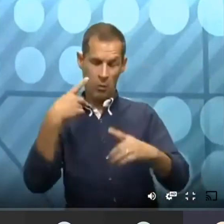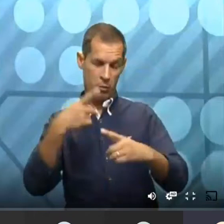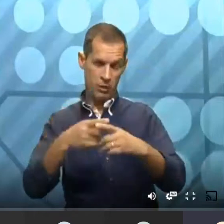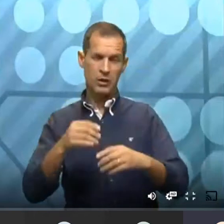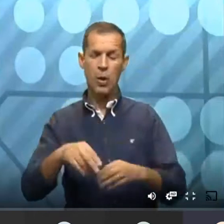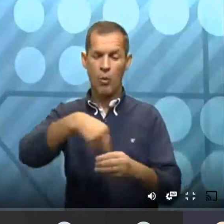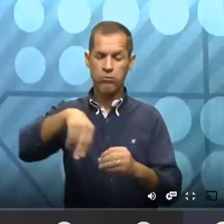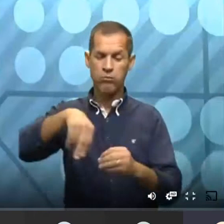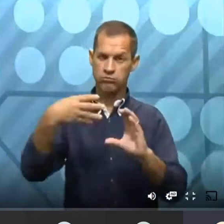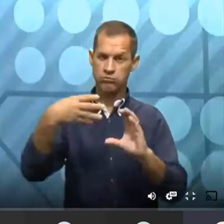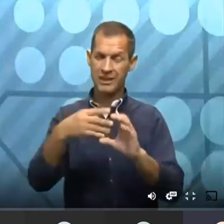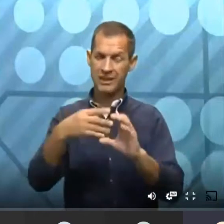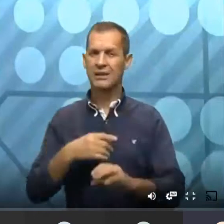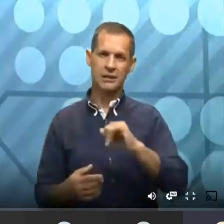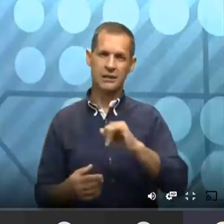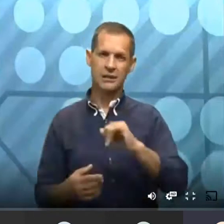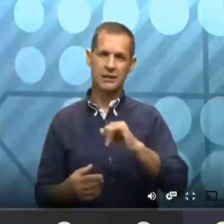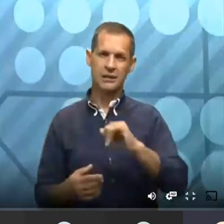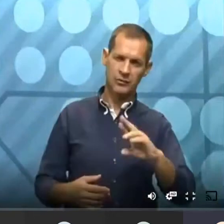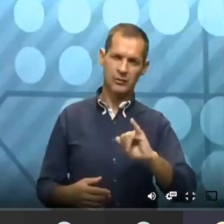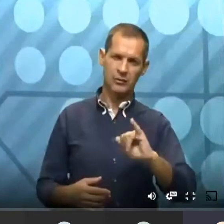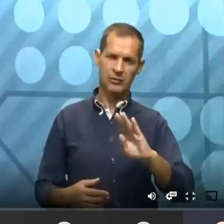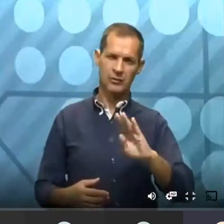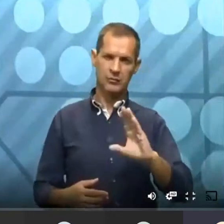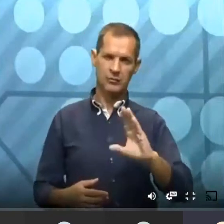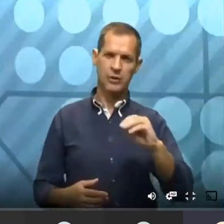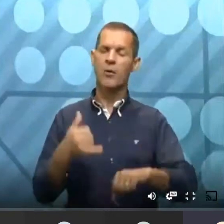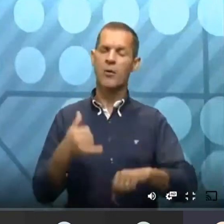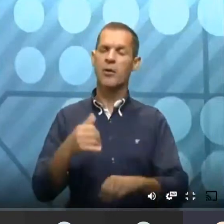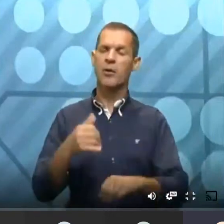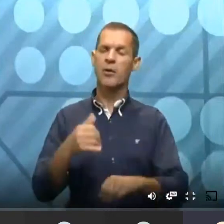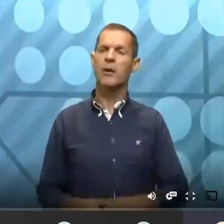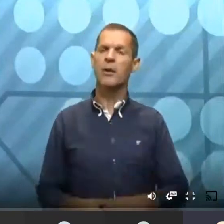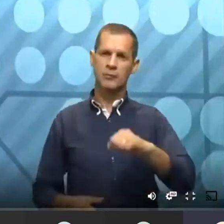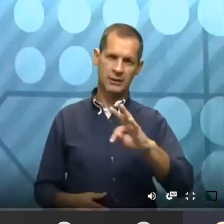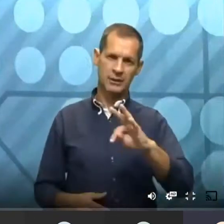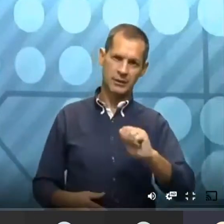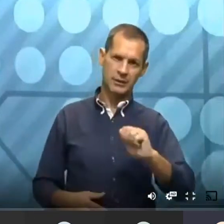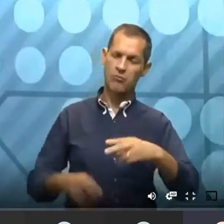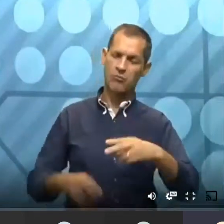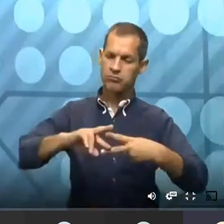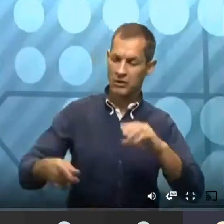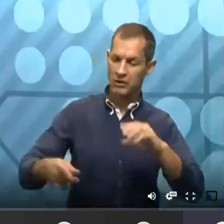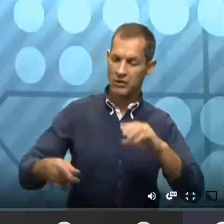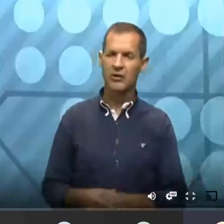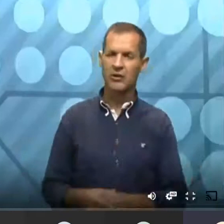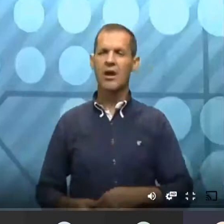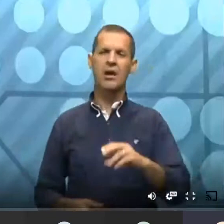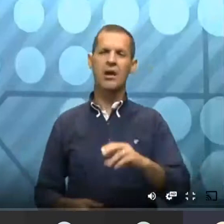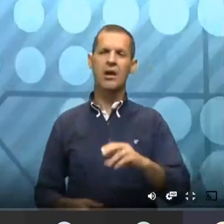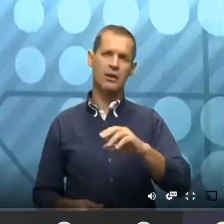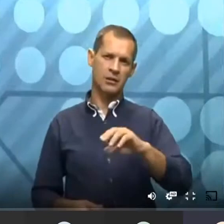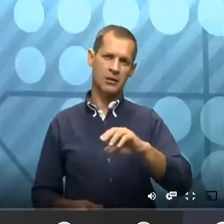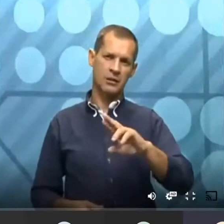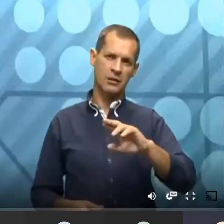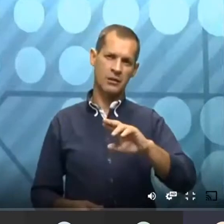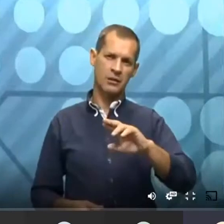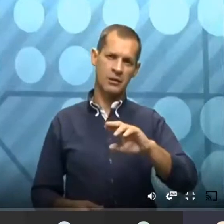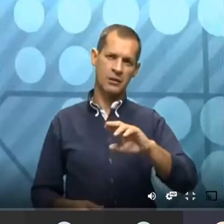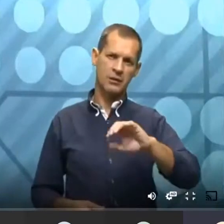quê? Porque o núcleo possui ácido ribonucleico, né? Material genético. E a eosina vai corar